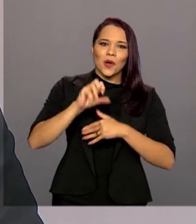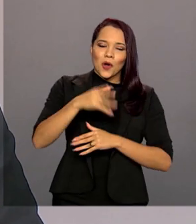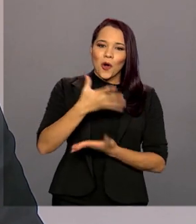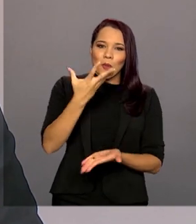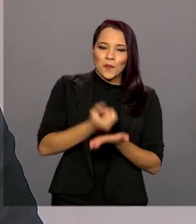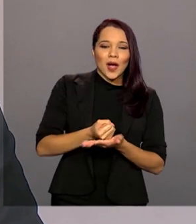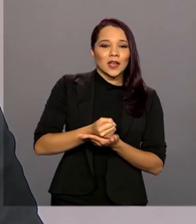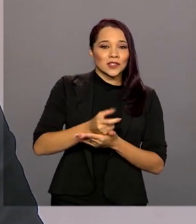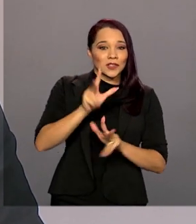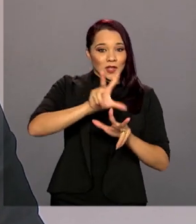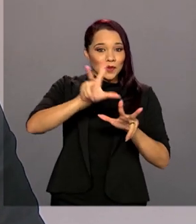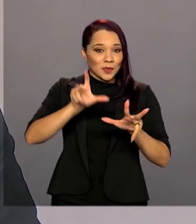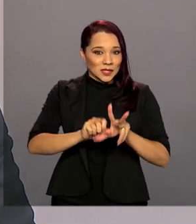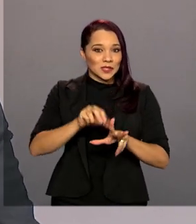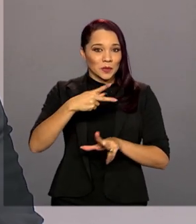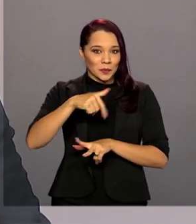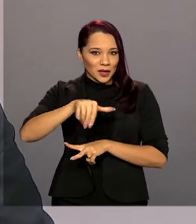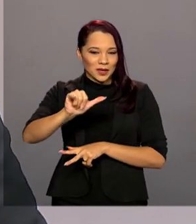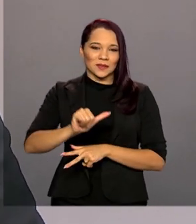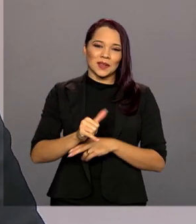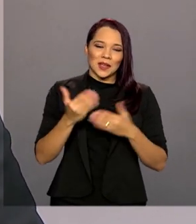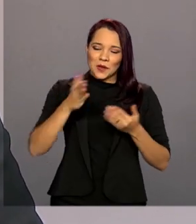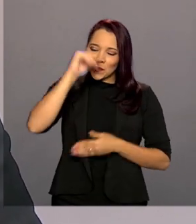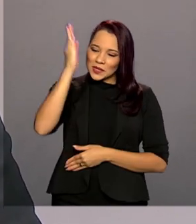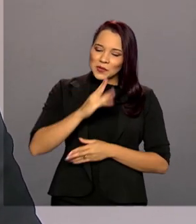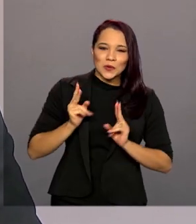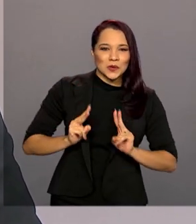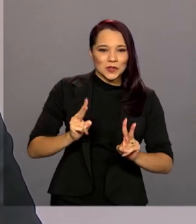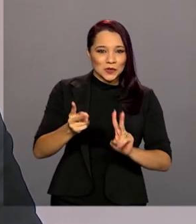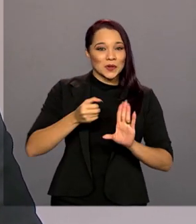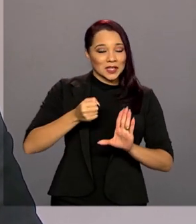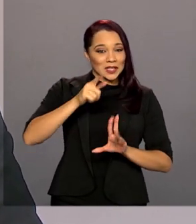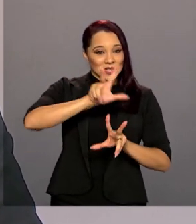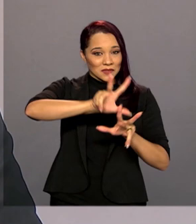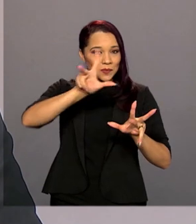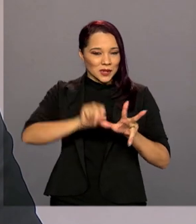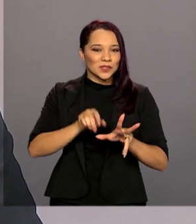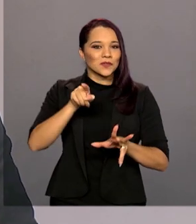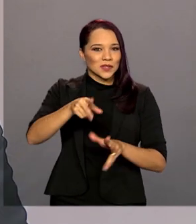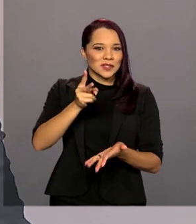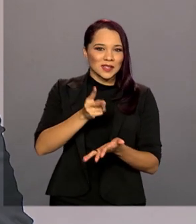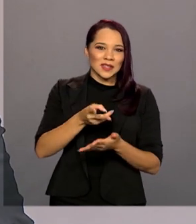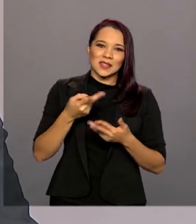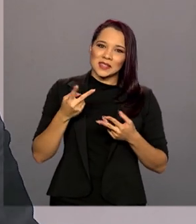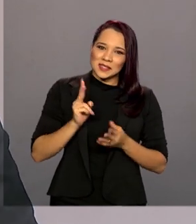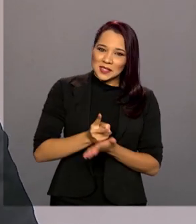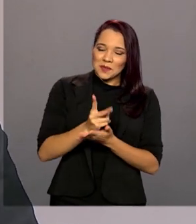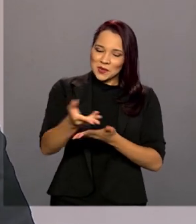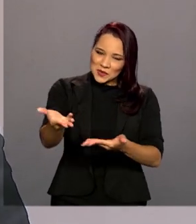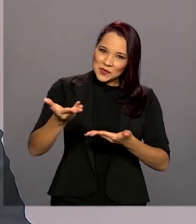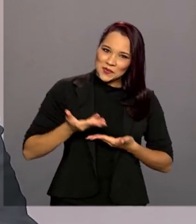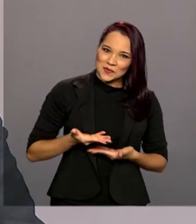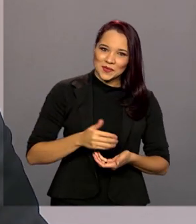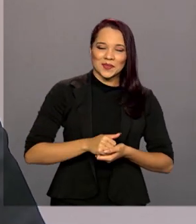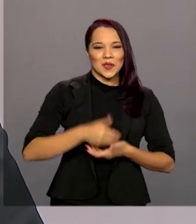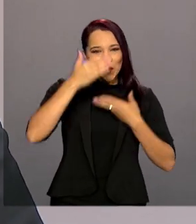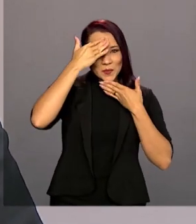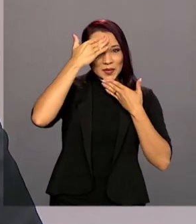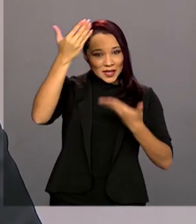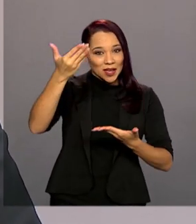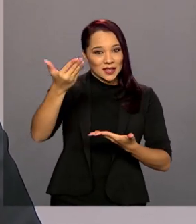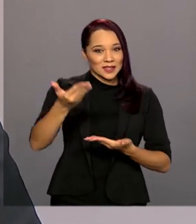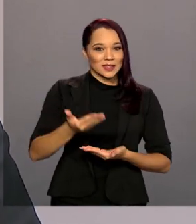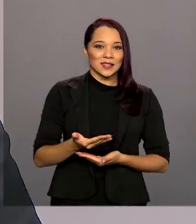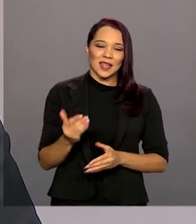baixe o TV Brasil Play. E o Brasil continua em pauta aqui na TV Brasil e você sempre é nosso convidado. Obrigado pela